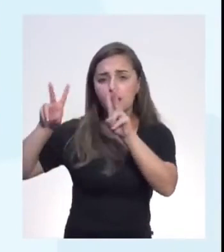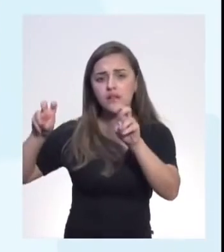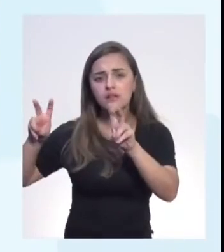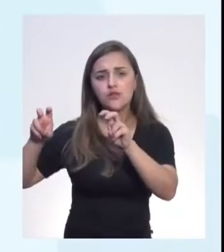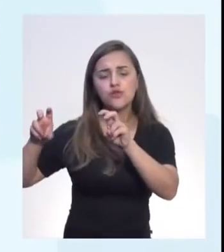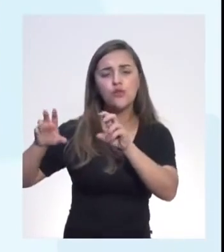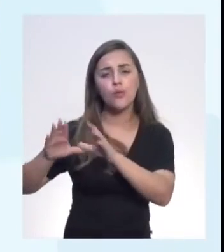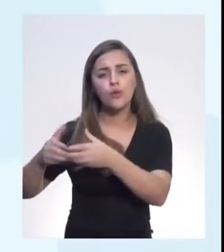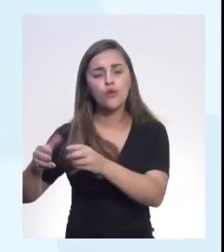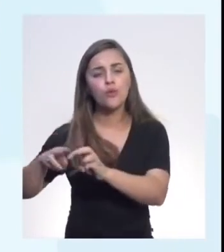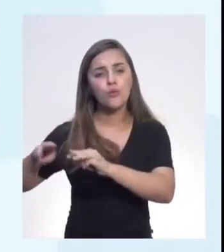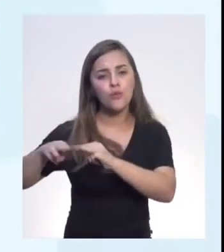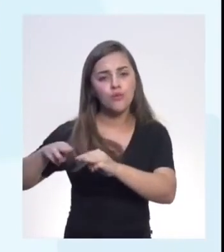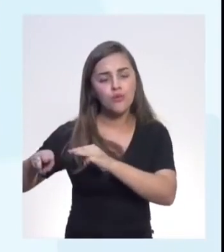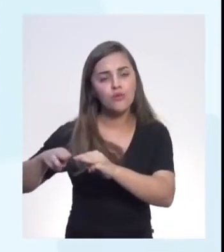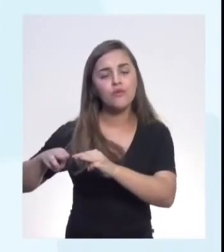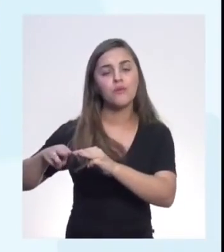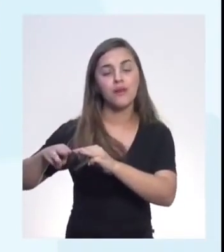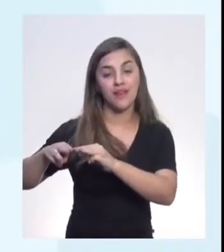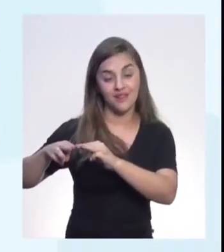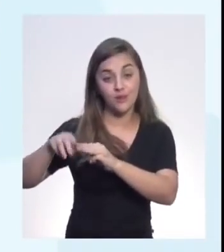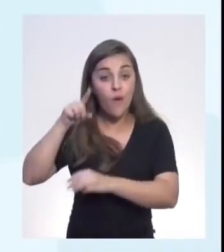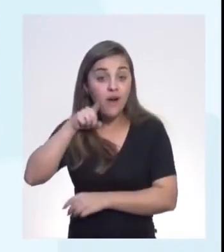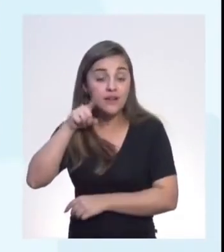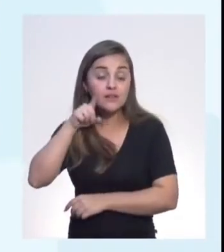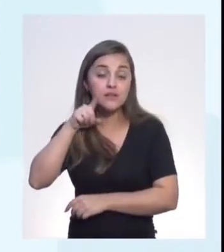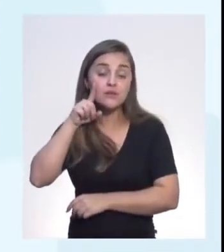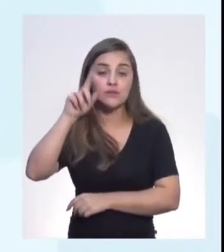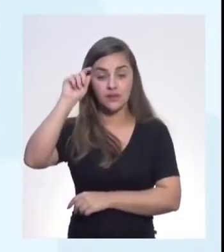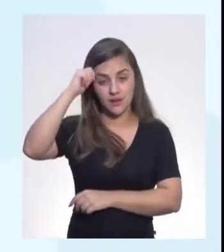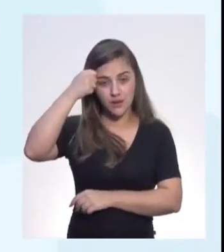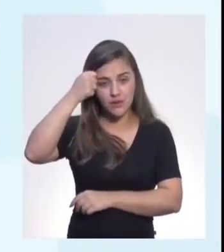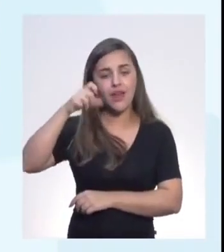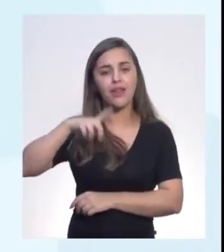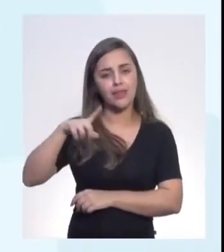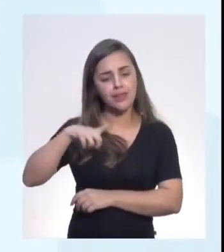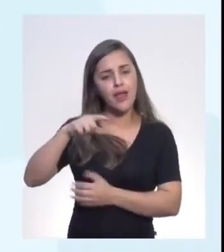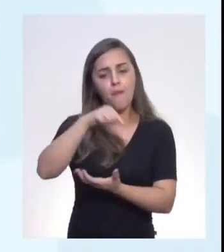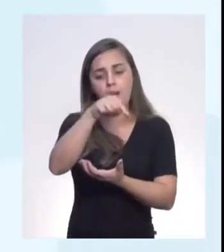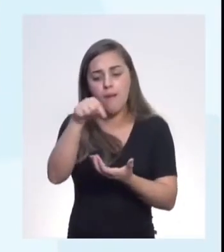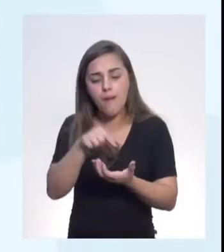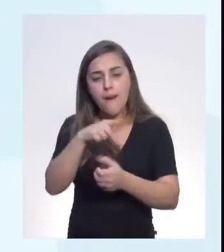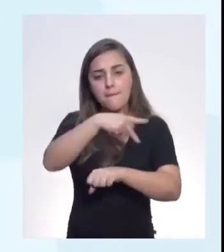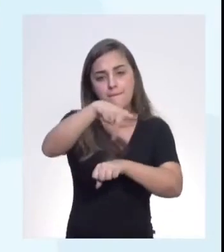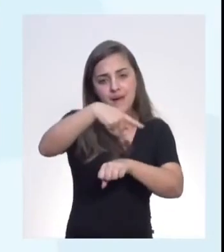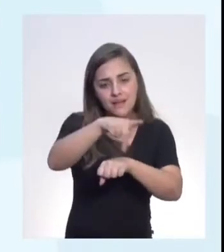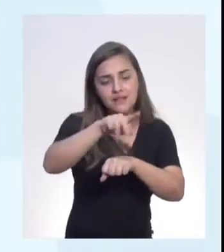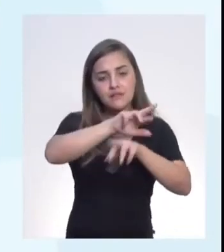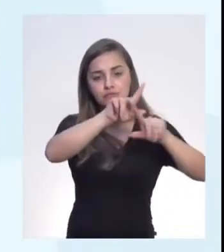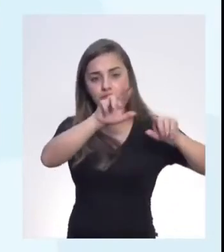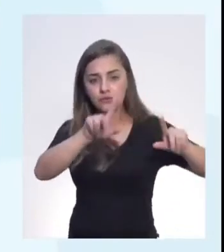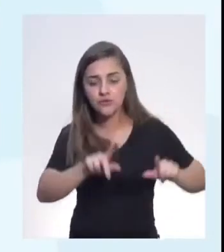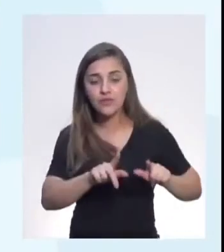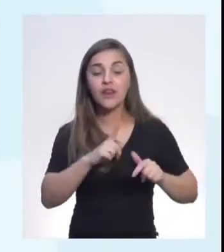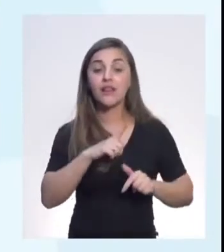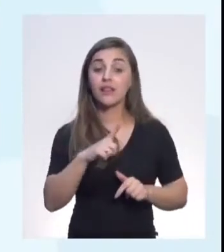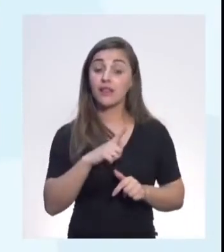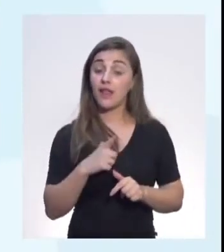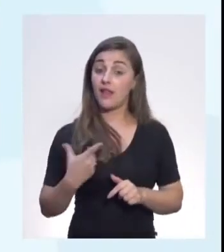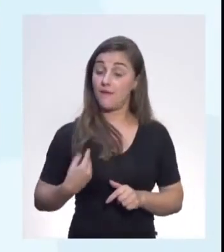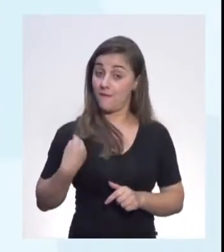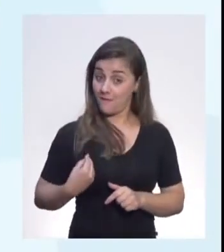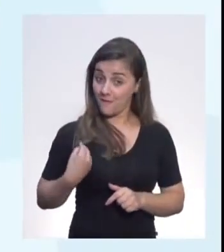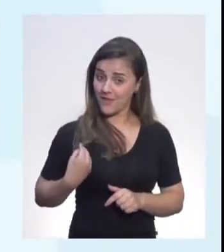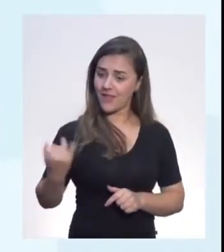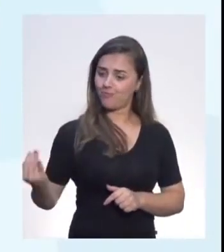movimento exclusivo americano, mas ele está em diversos países. E o que ele coloca é que as vidas negras